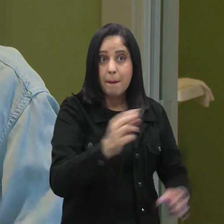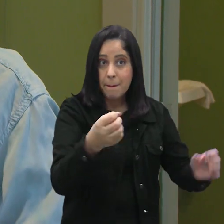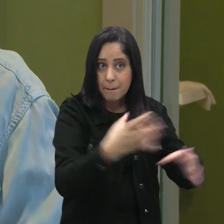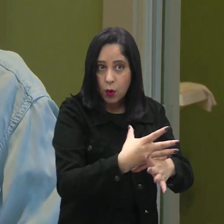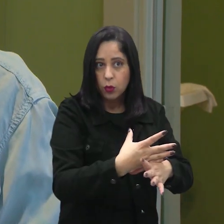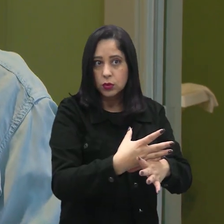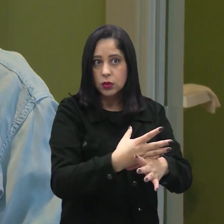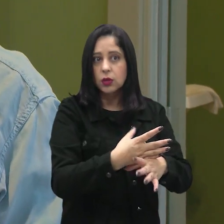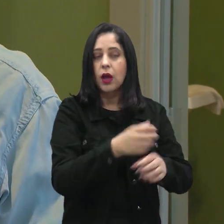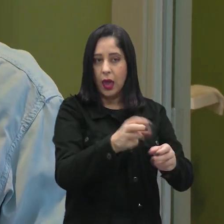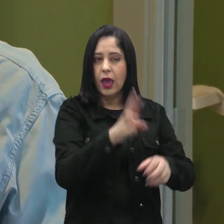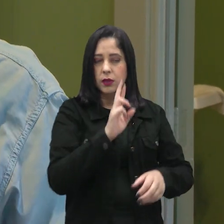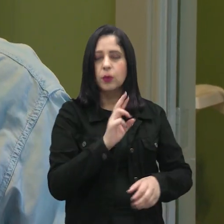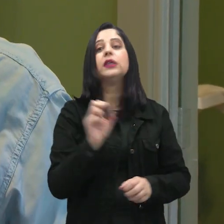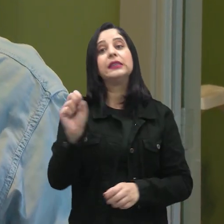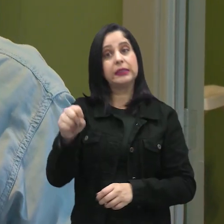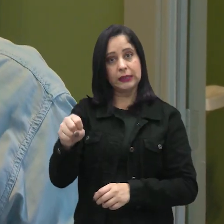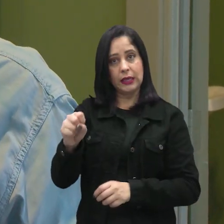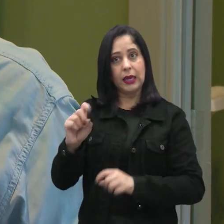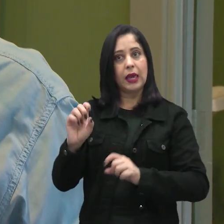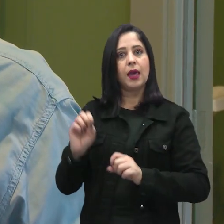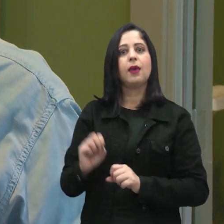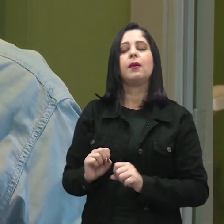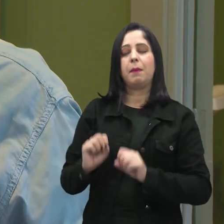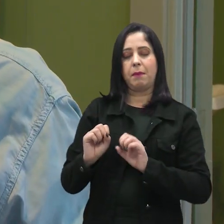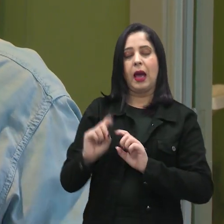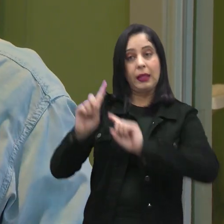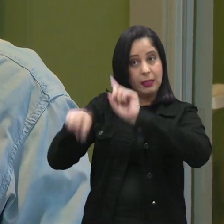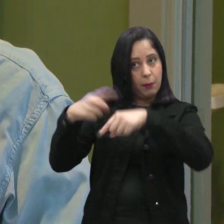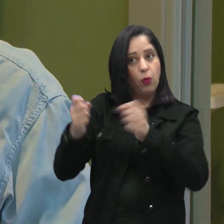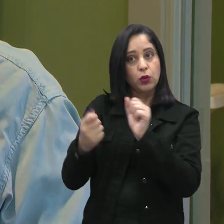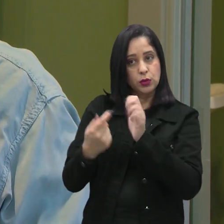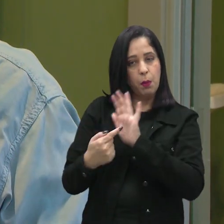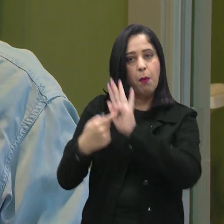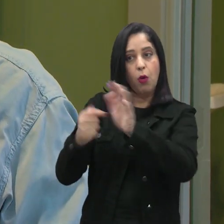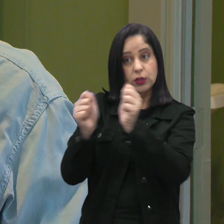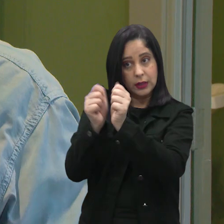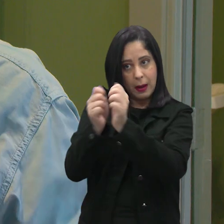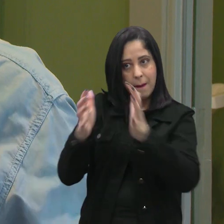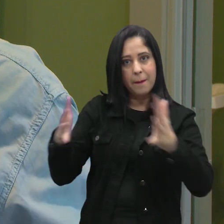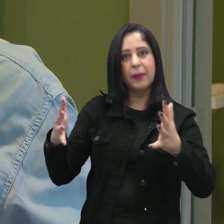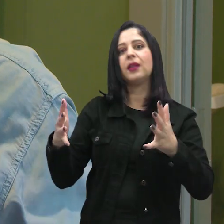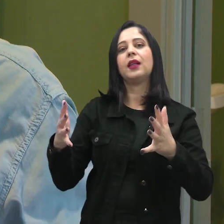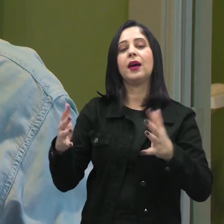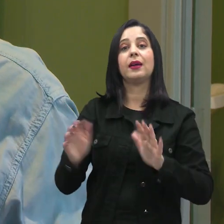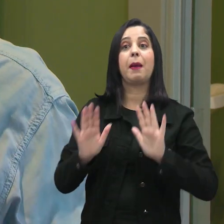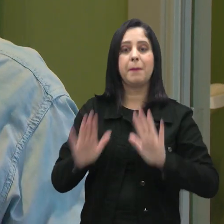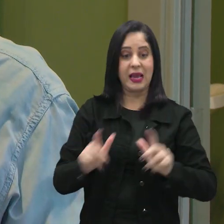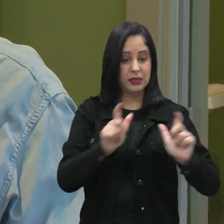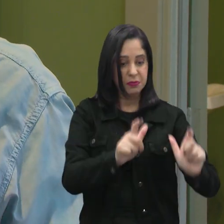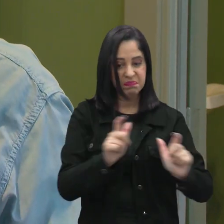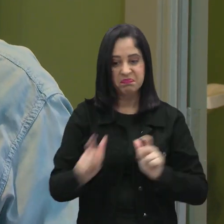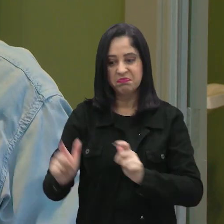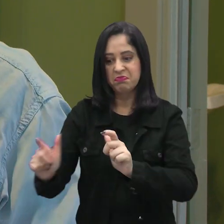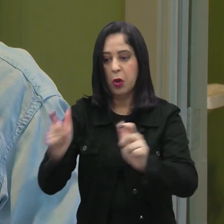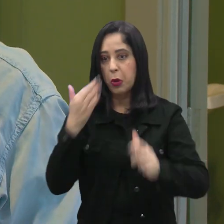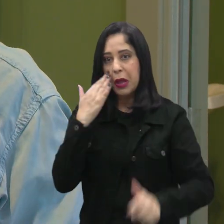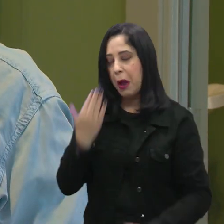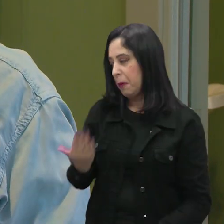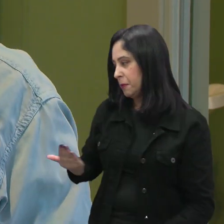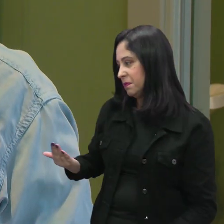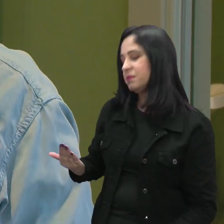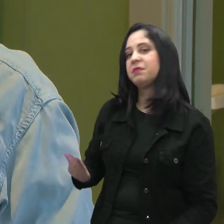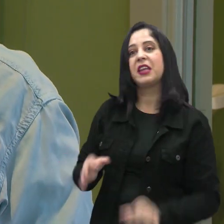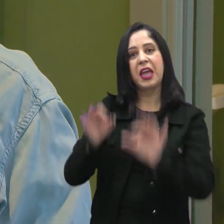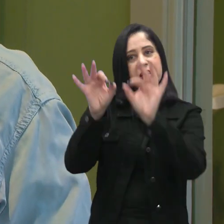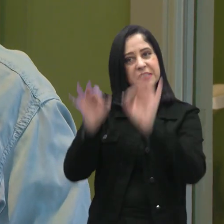da beatificação, ele se tornará conhecido, mas o que nós podemos dizer é que, de fato, destes espaços, deste local,